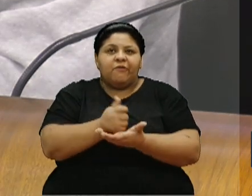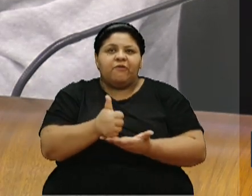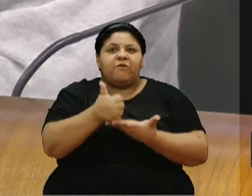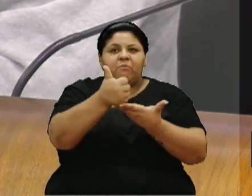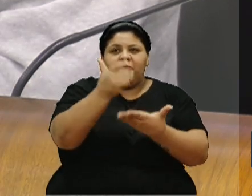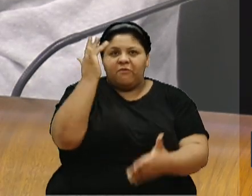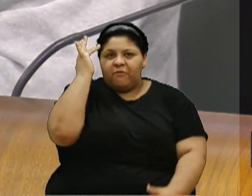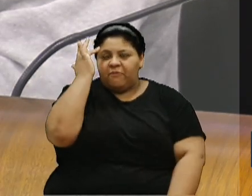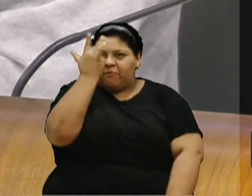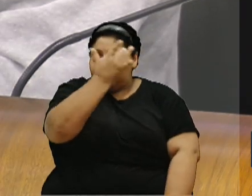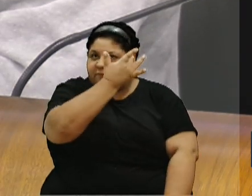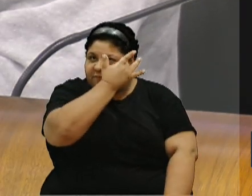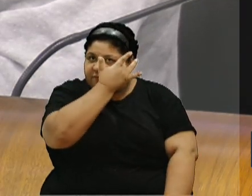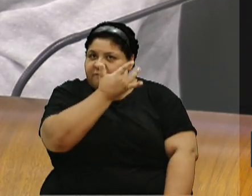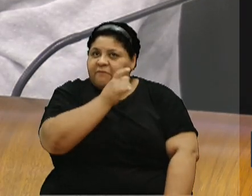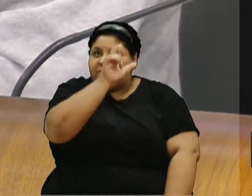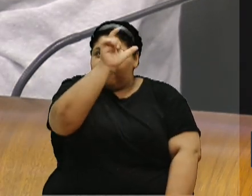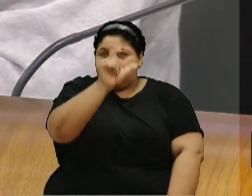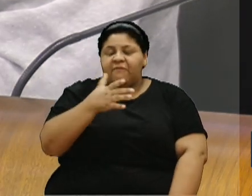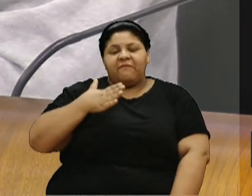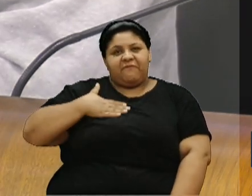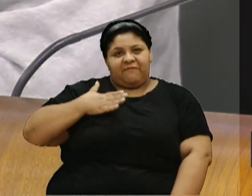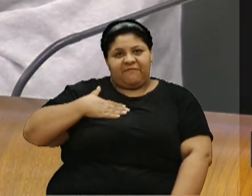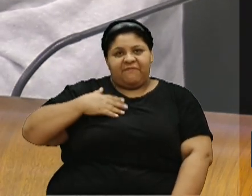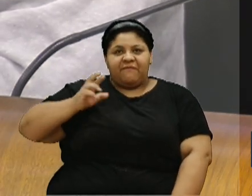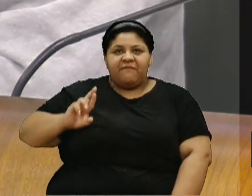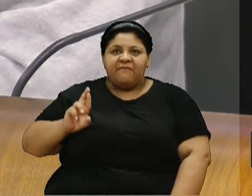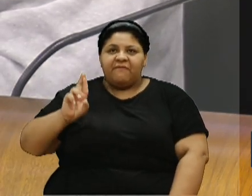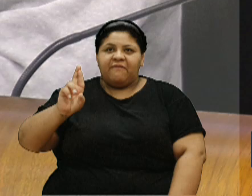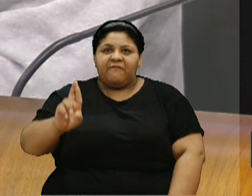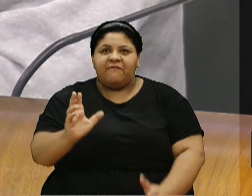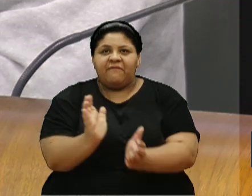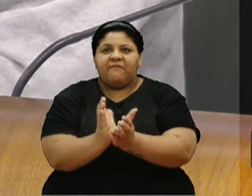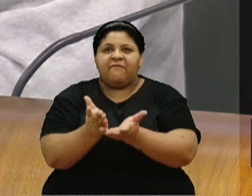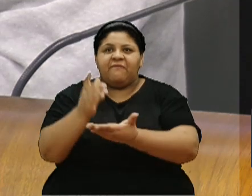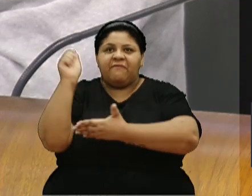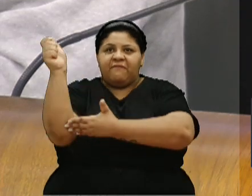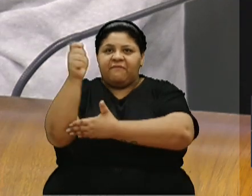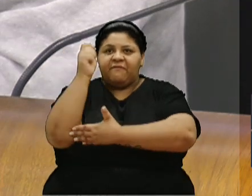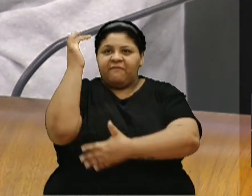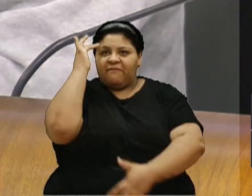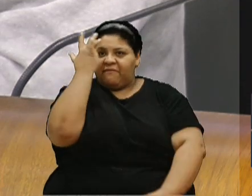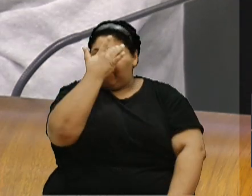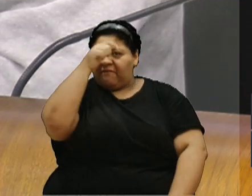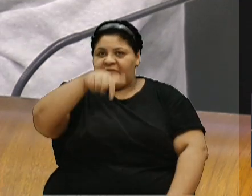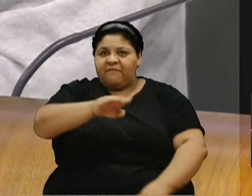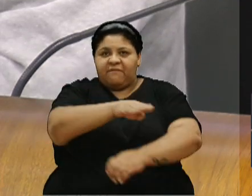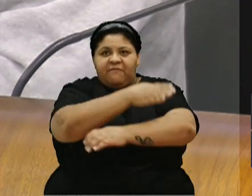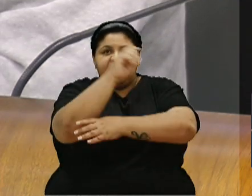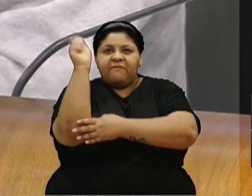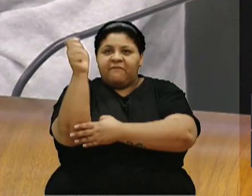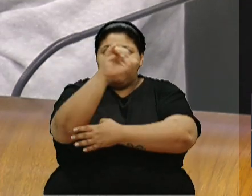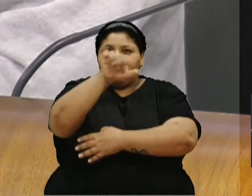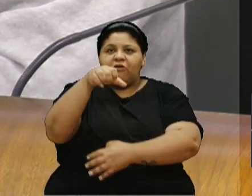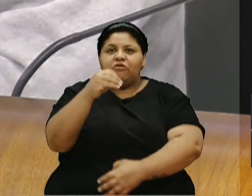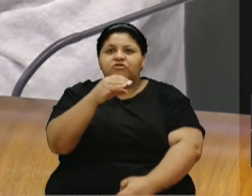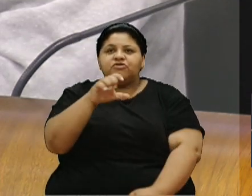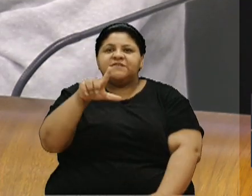RENILA. É essa pessoa que vos fala, que representa o Fórum Gaúcho de Saúde Mental aqui da Serra, Jocélia